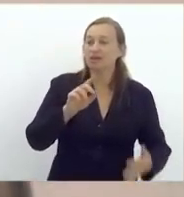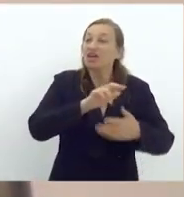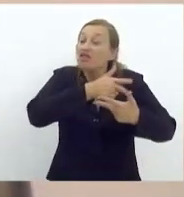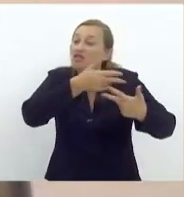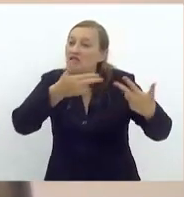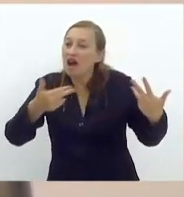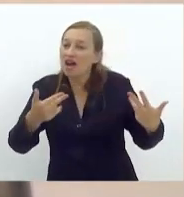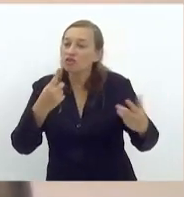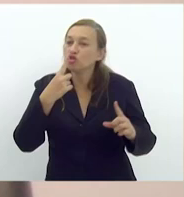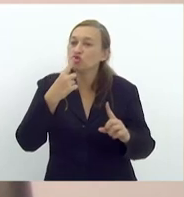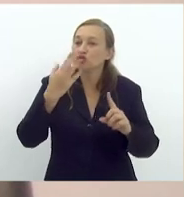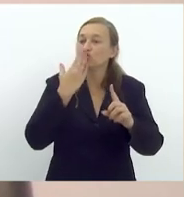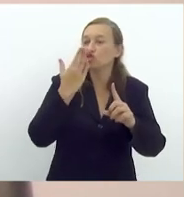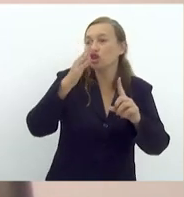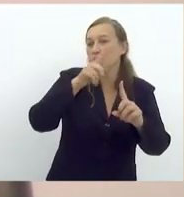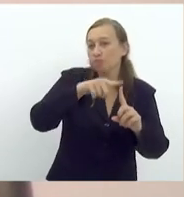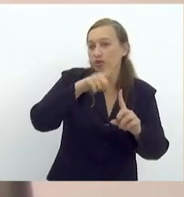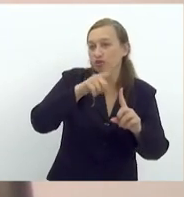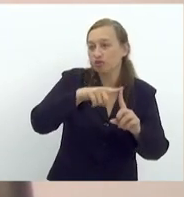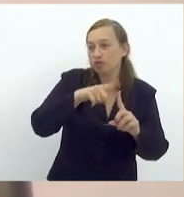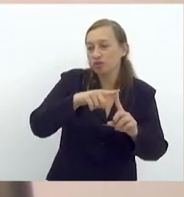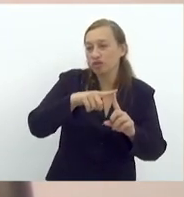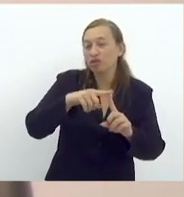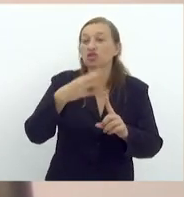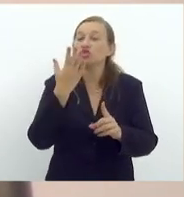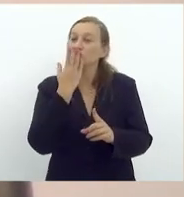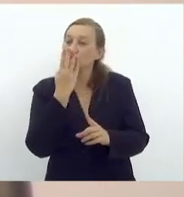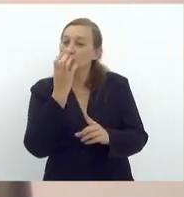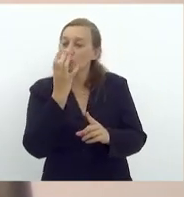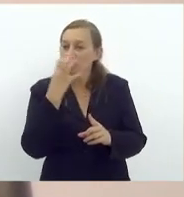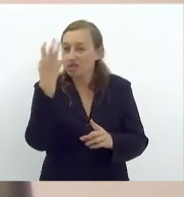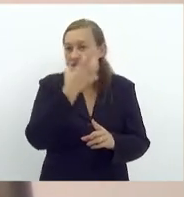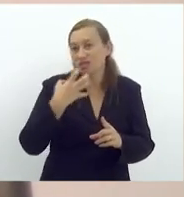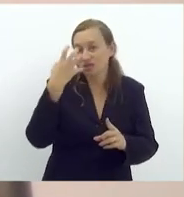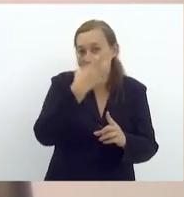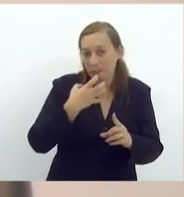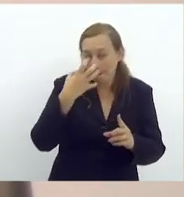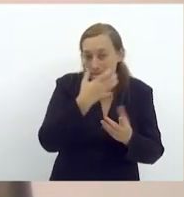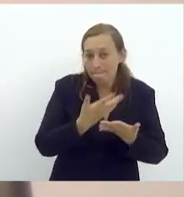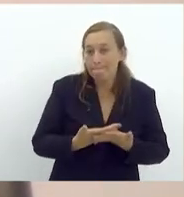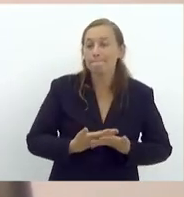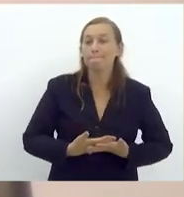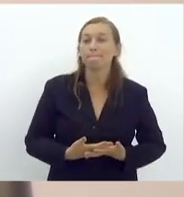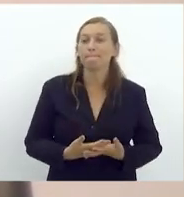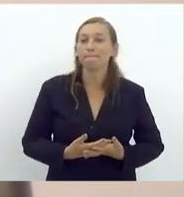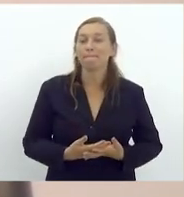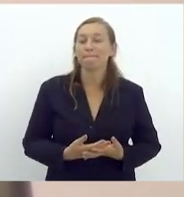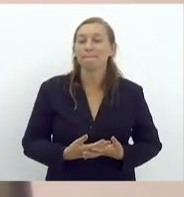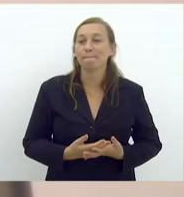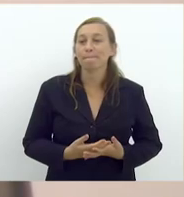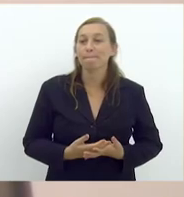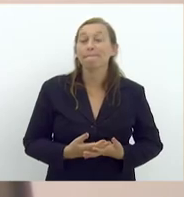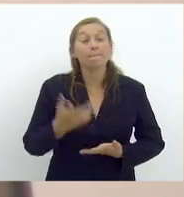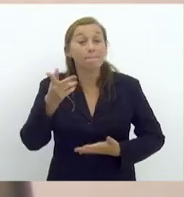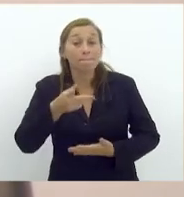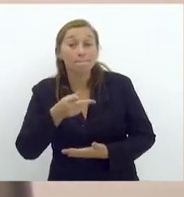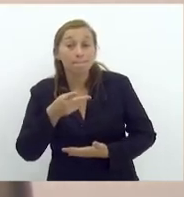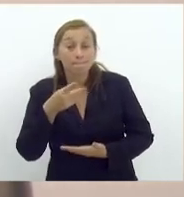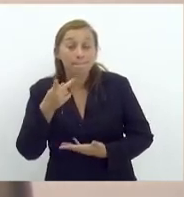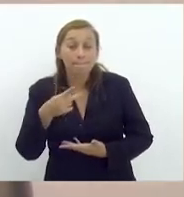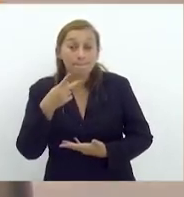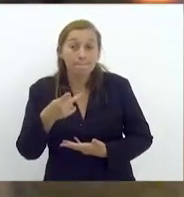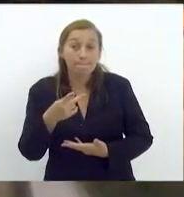e entre outros gêneros musicais isso é Hip Hop É eu falando daqui